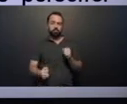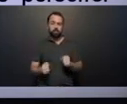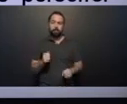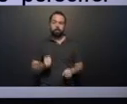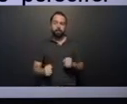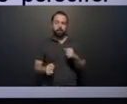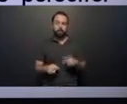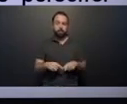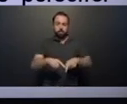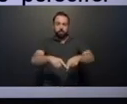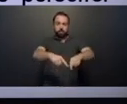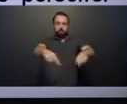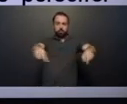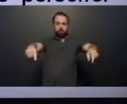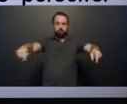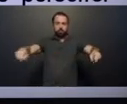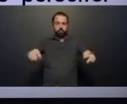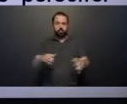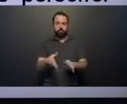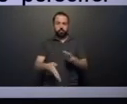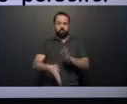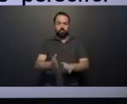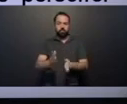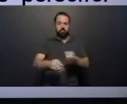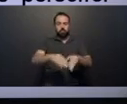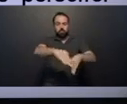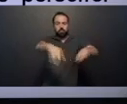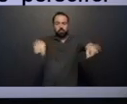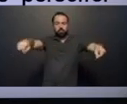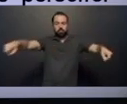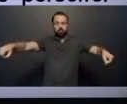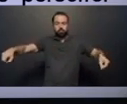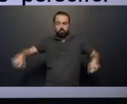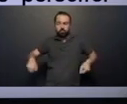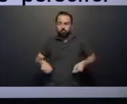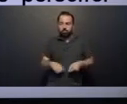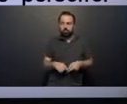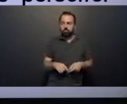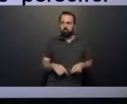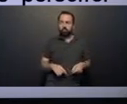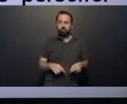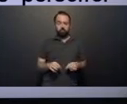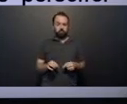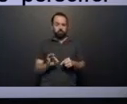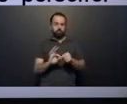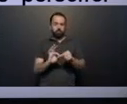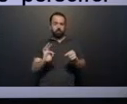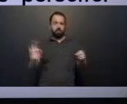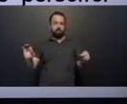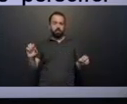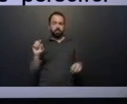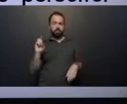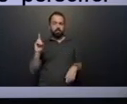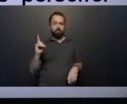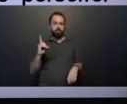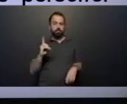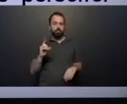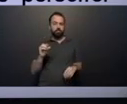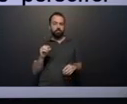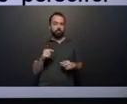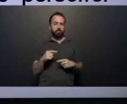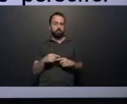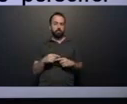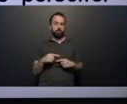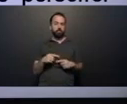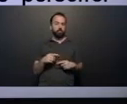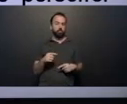que tem a forma circular e tem 100 metros de diâmetro. Está destacado aqui os 100 metros de diâmetro